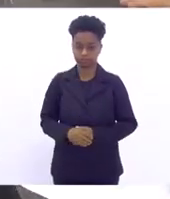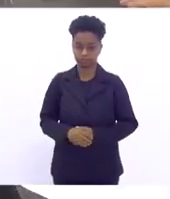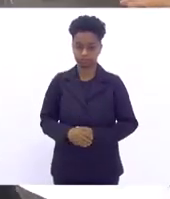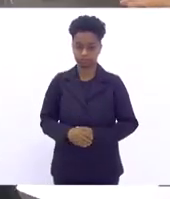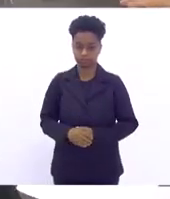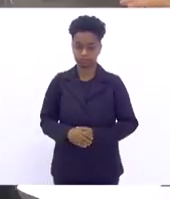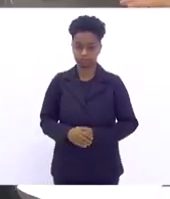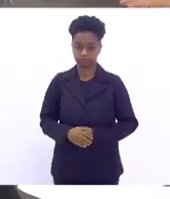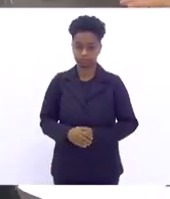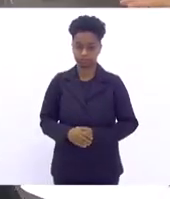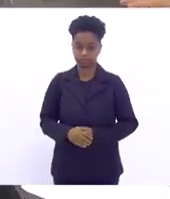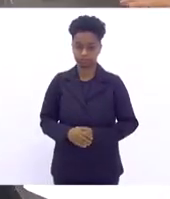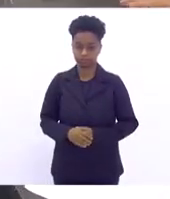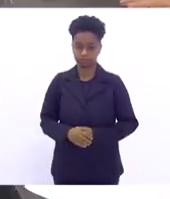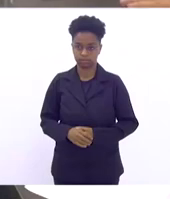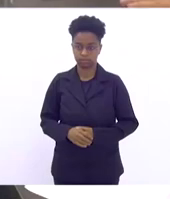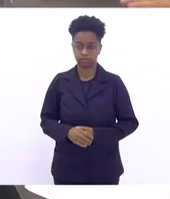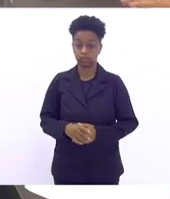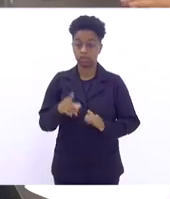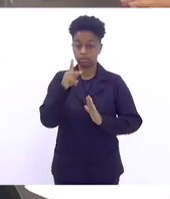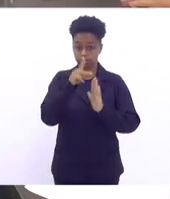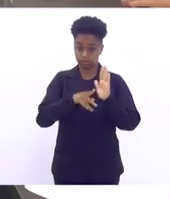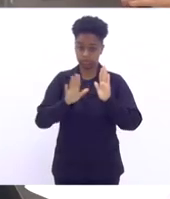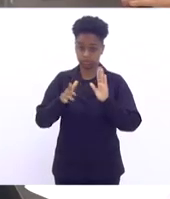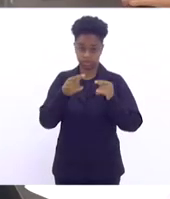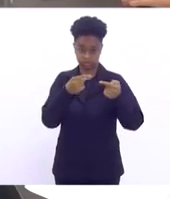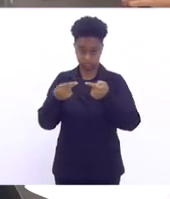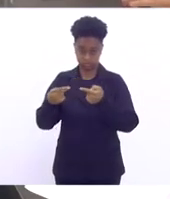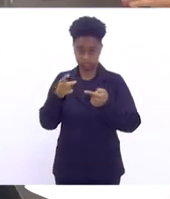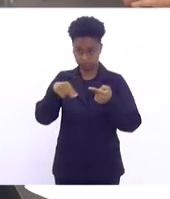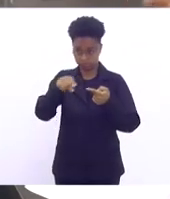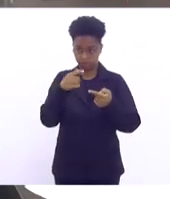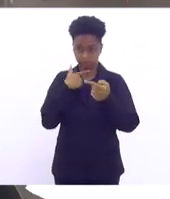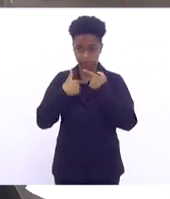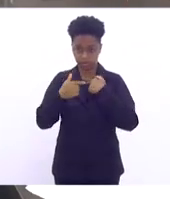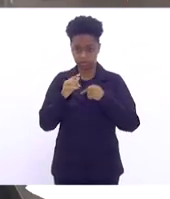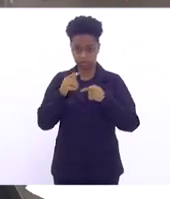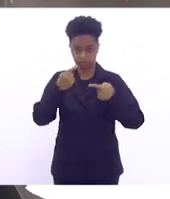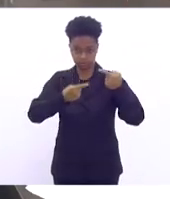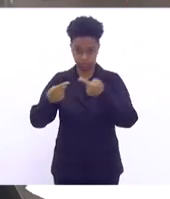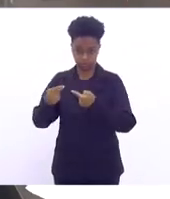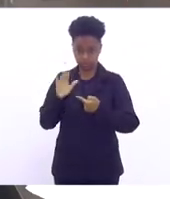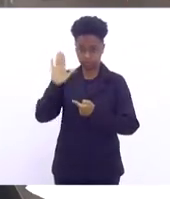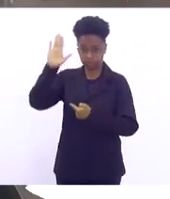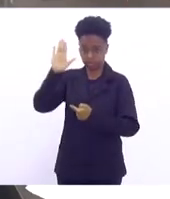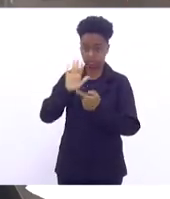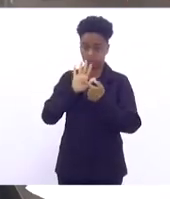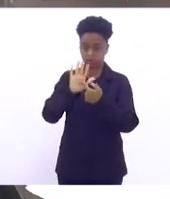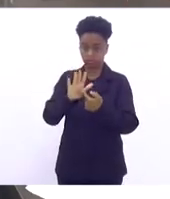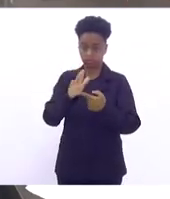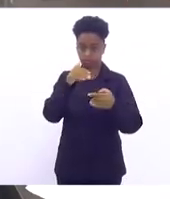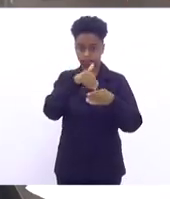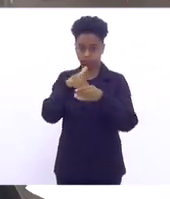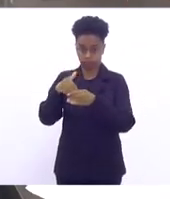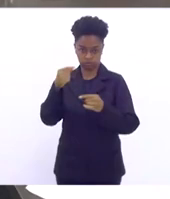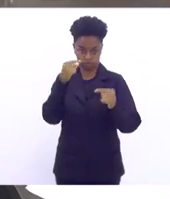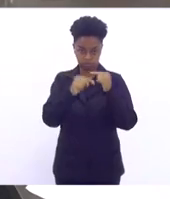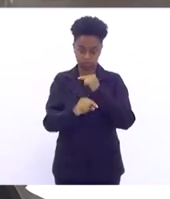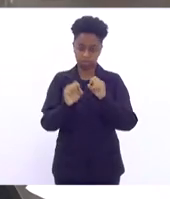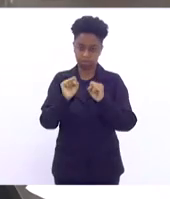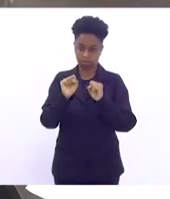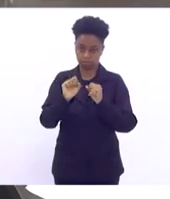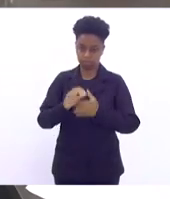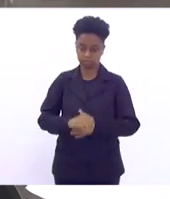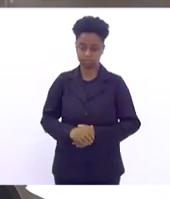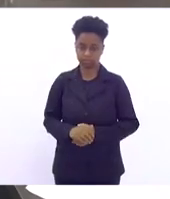não venha os projetos estão em discussão os senhores deputados que queiram discutir e apresentar voto em apartado estejam à